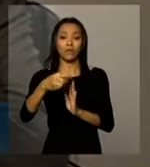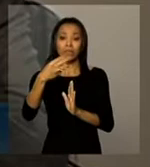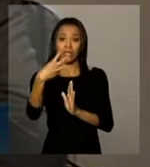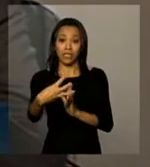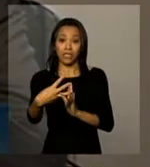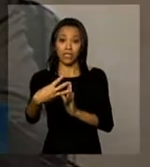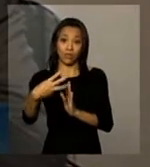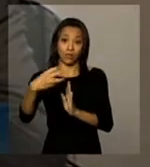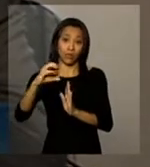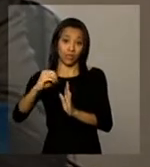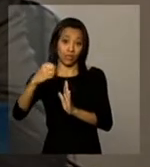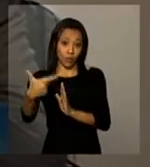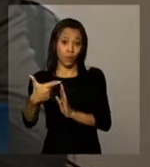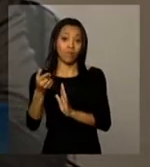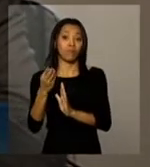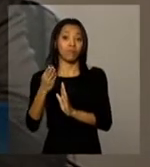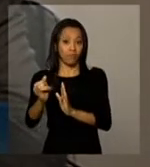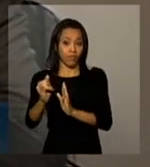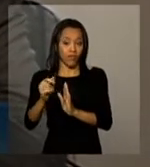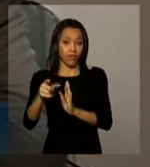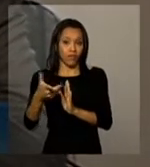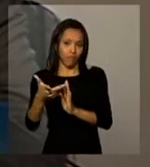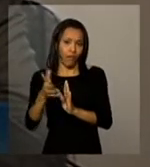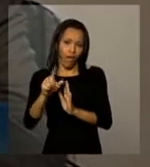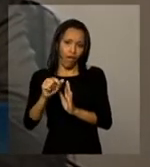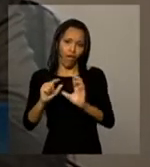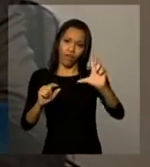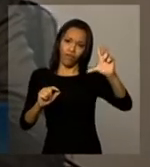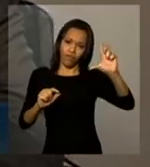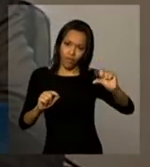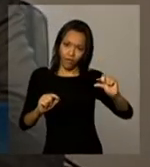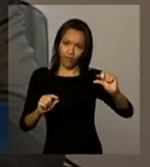1,302 trilhão, portanto, inferior à lei